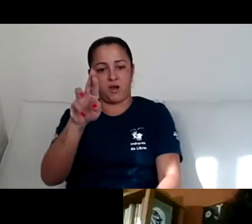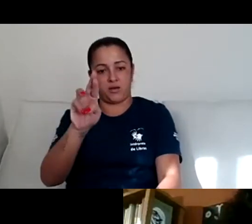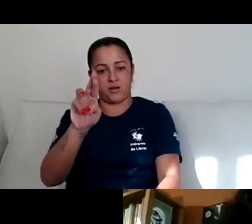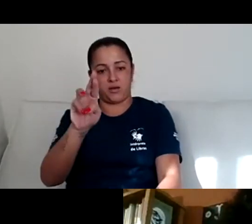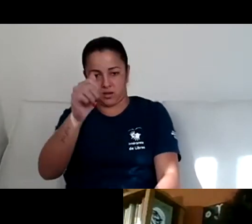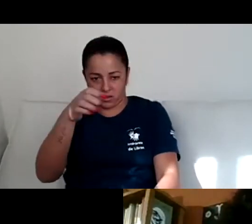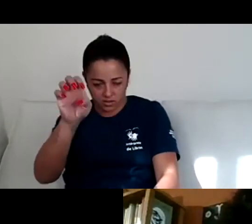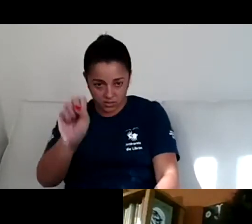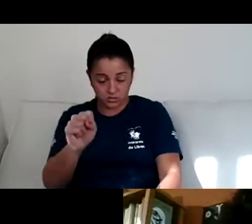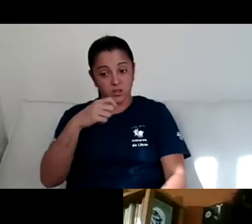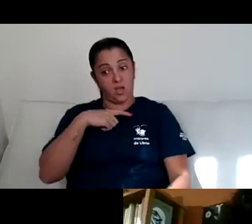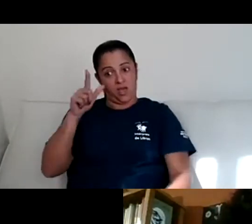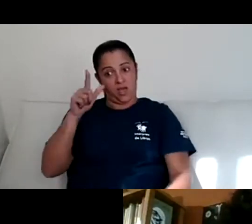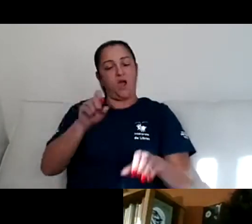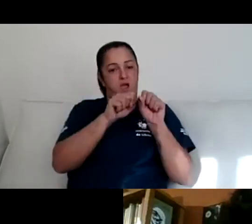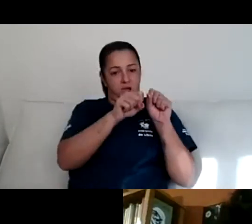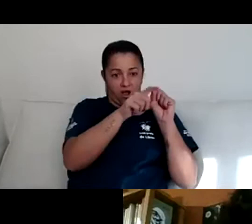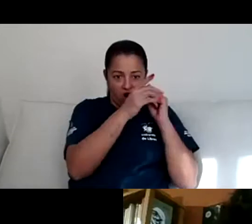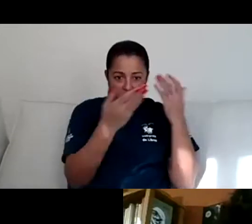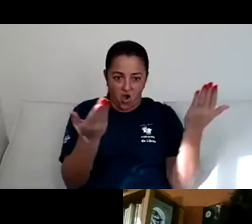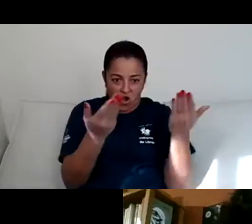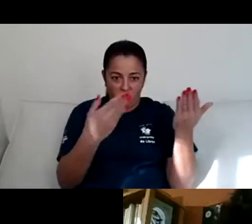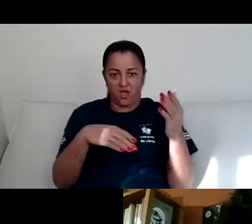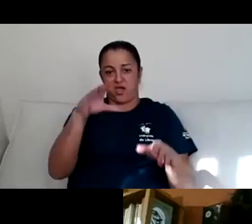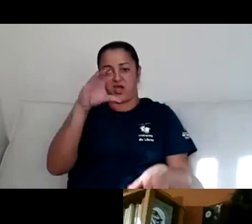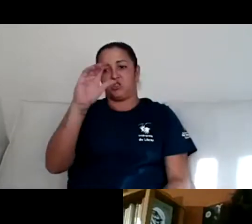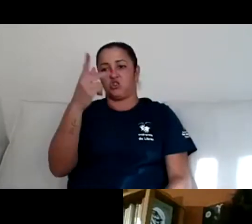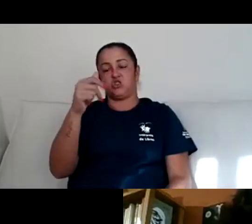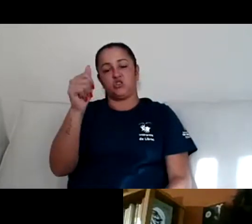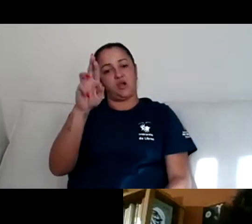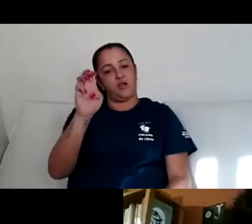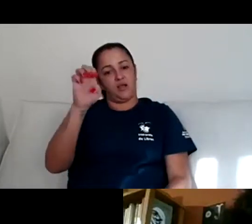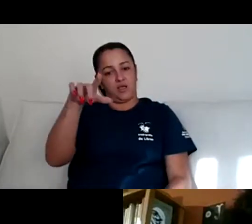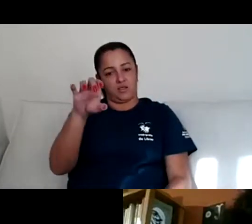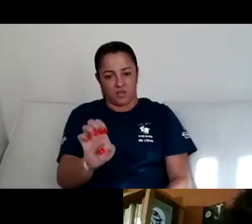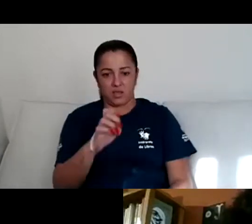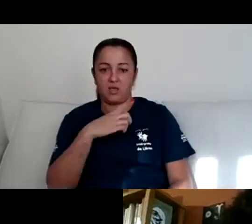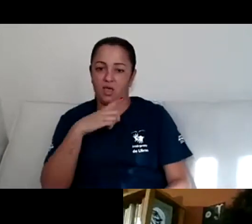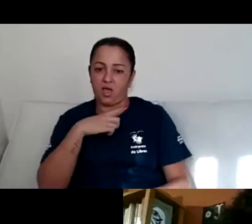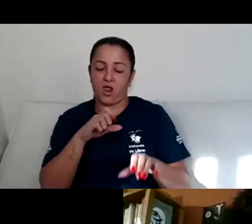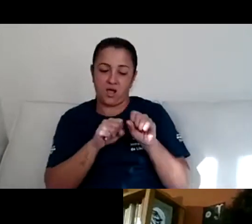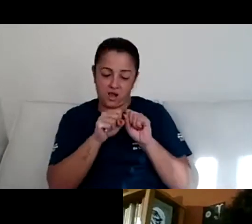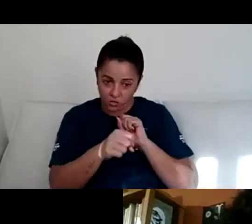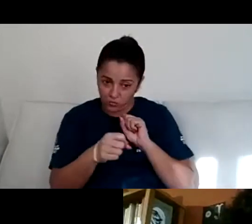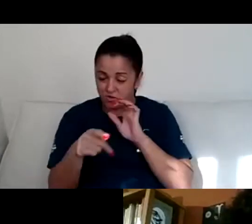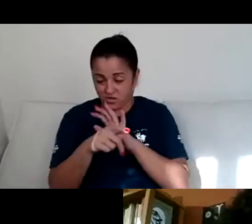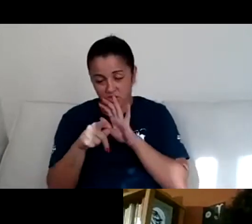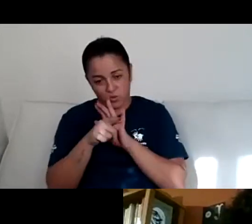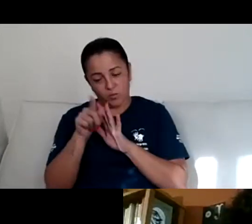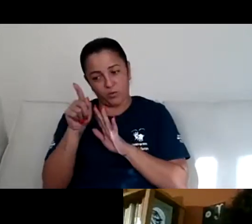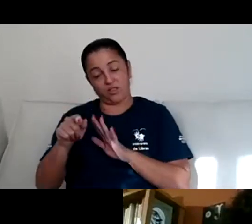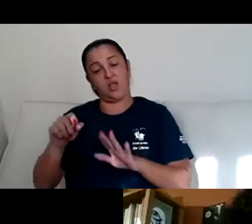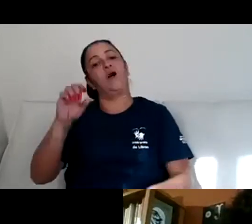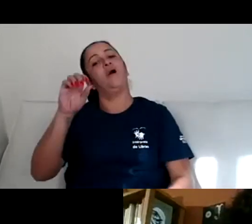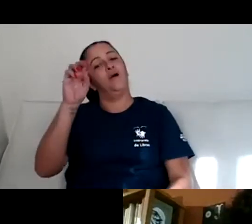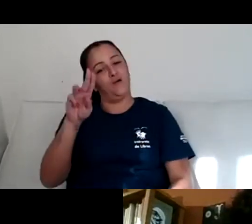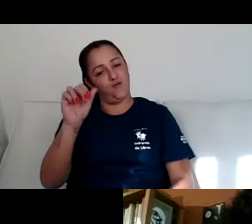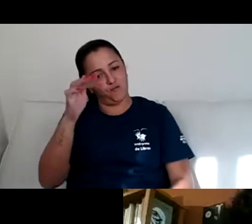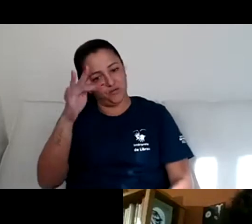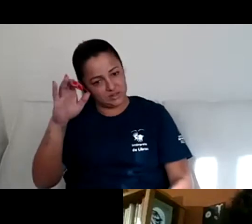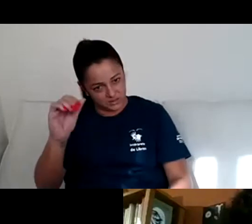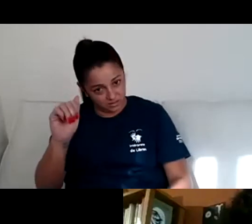Biblioteconomia pela Unesp, ela é mestre em Ciência da Informação pela ECA USP e diplomada em Gestão